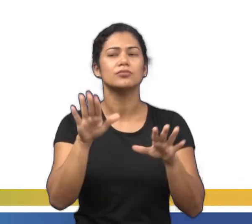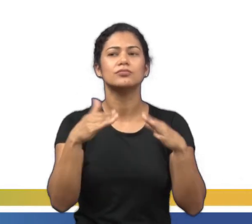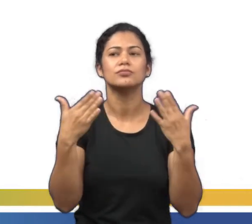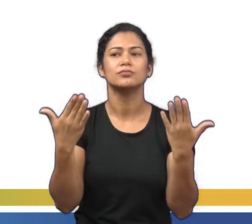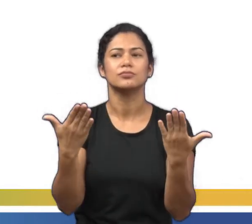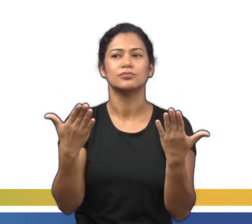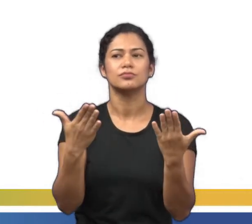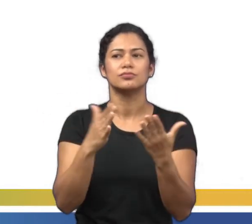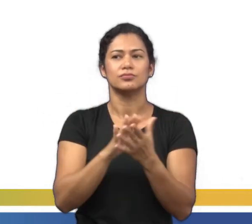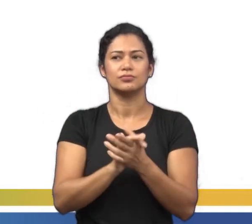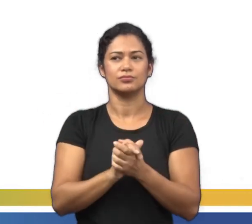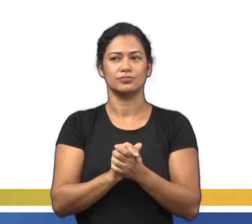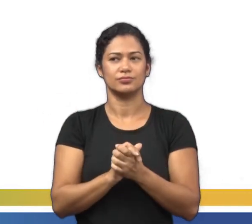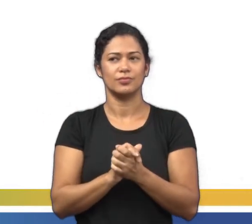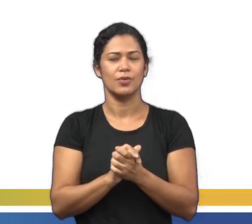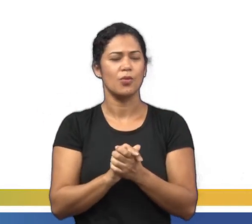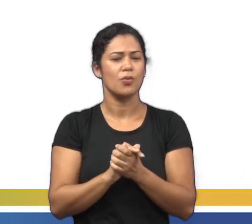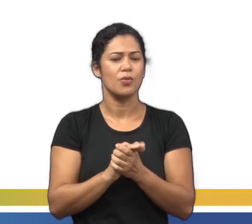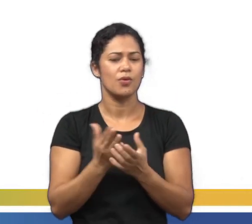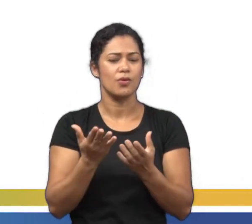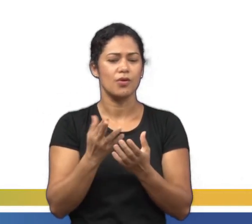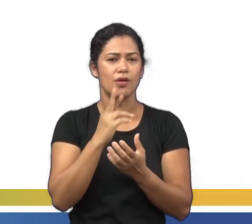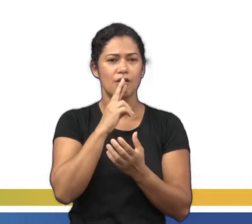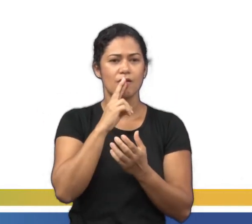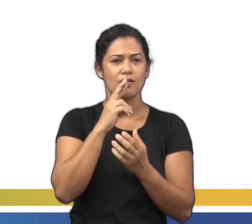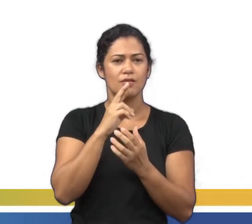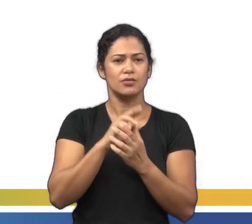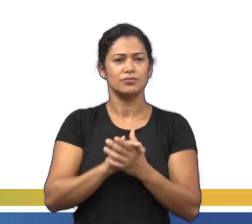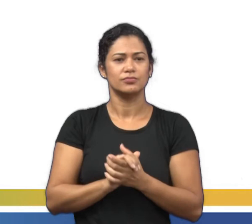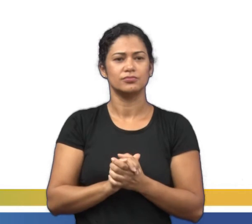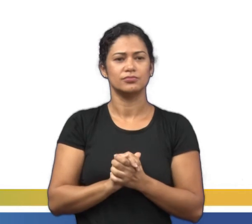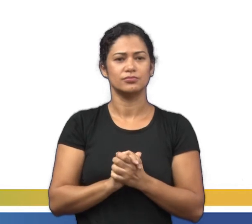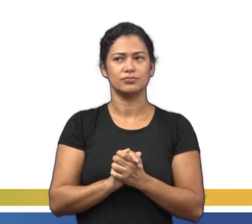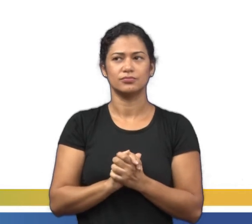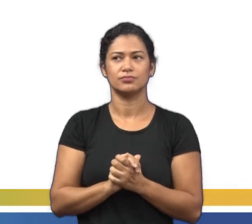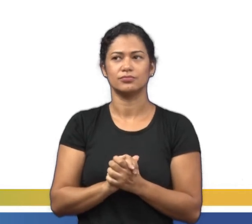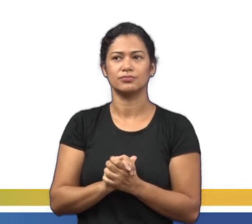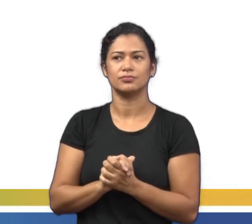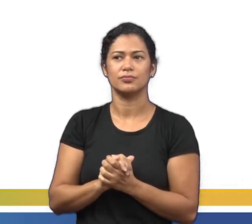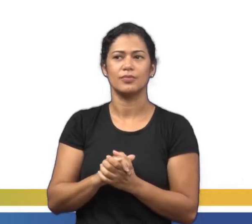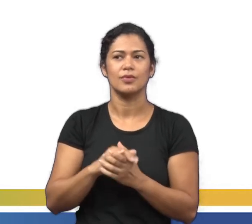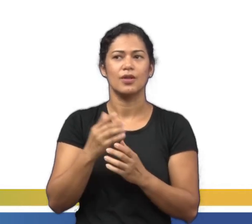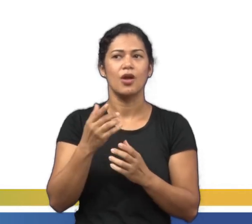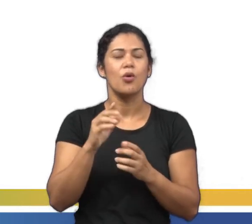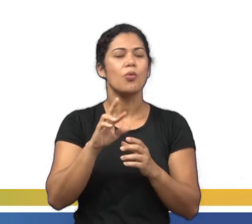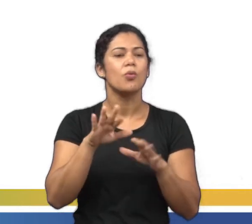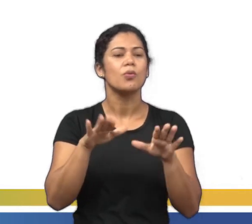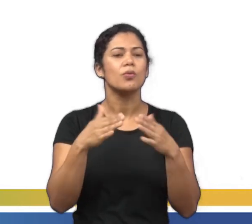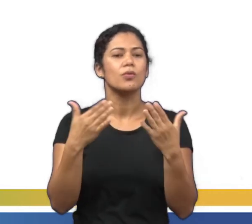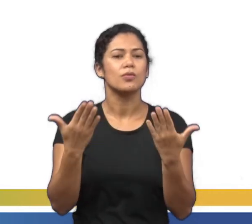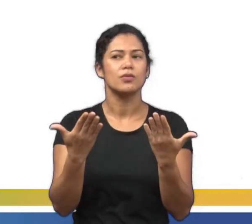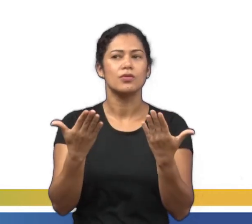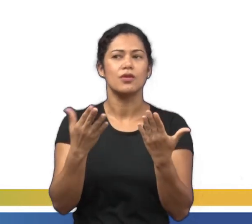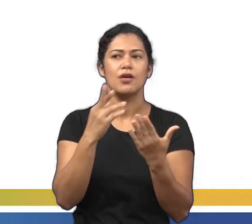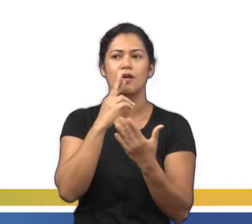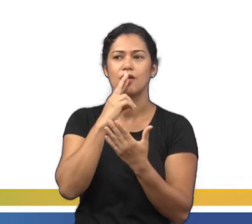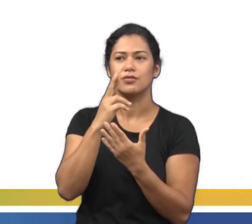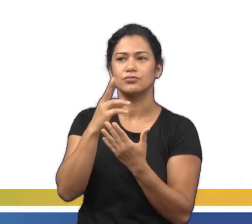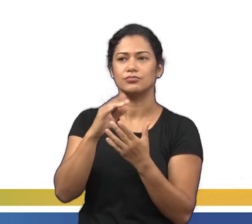9. Aqui está o resultado das três potências que a gente calculou. Mais 16, mais